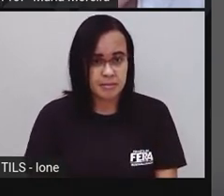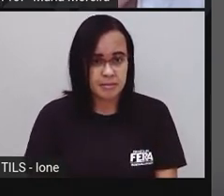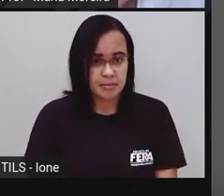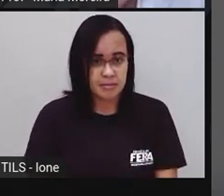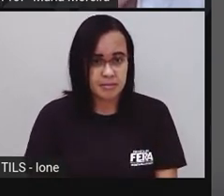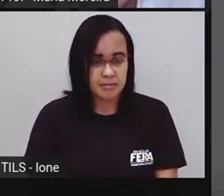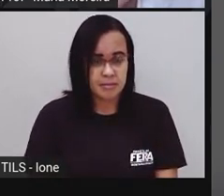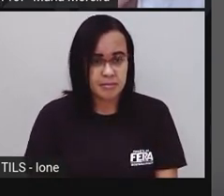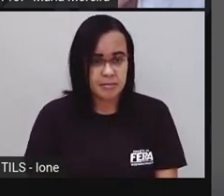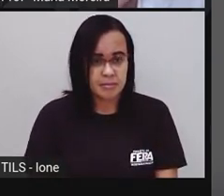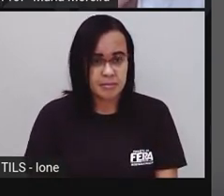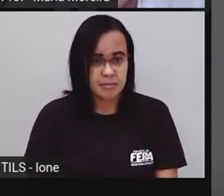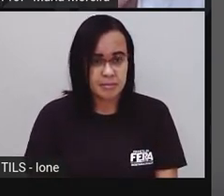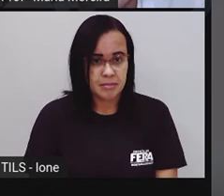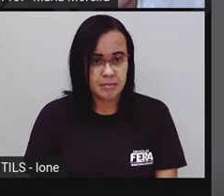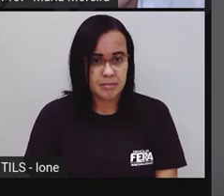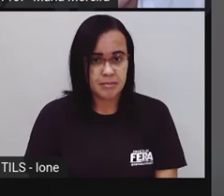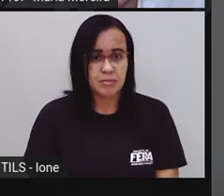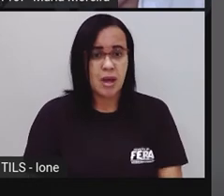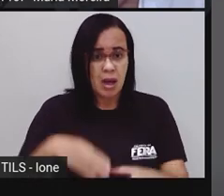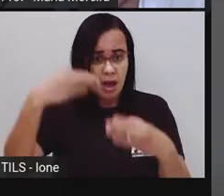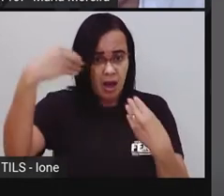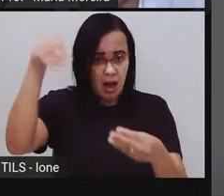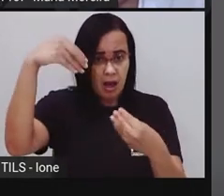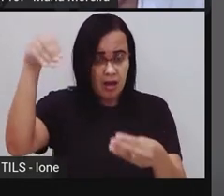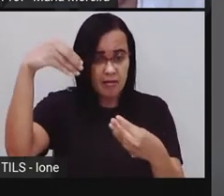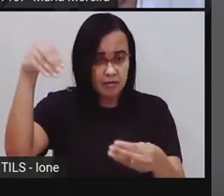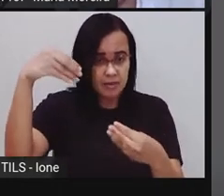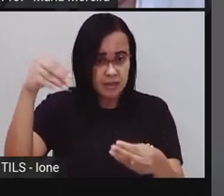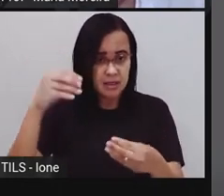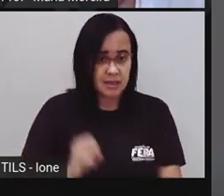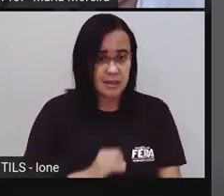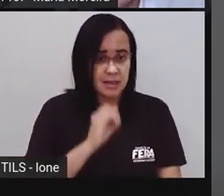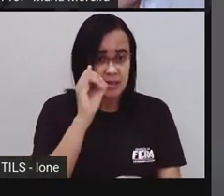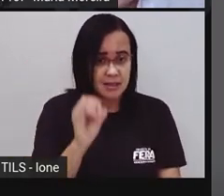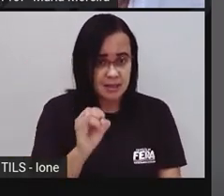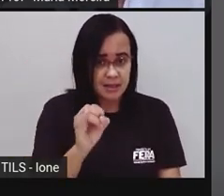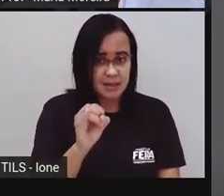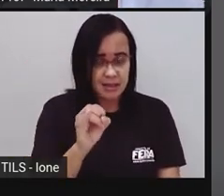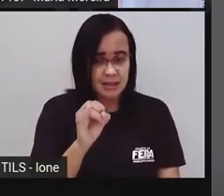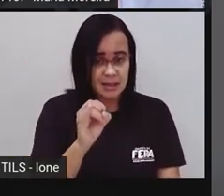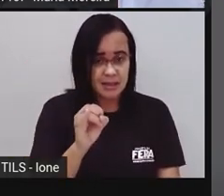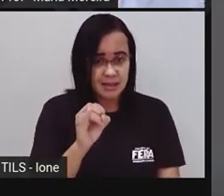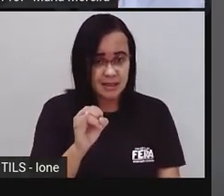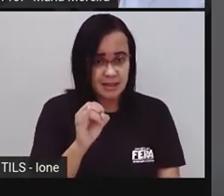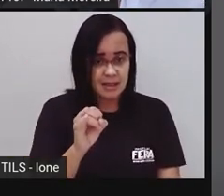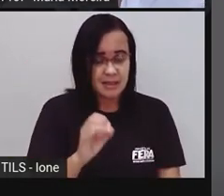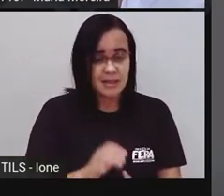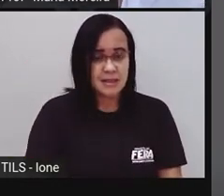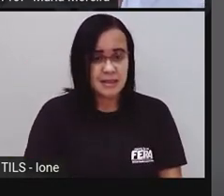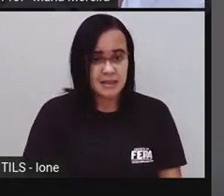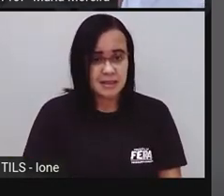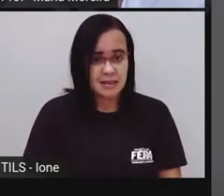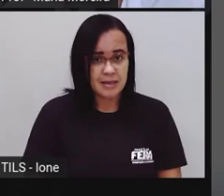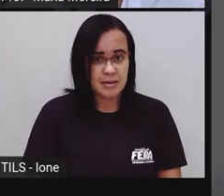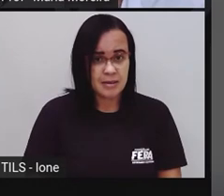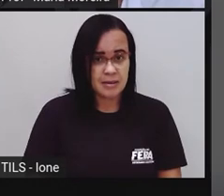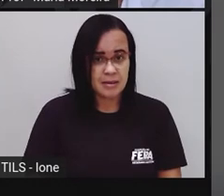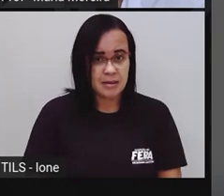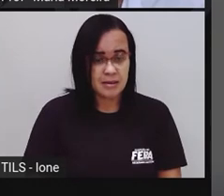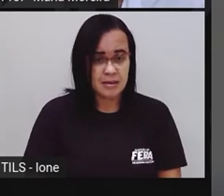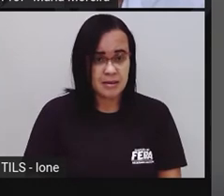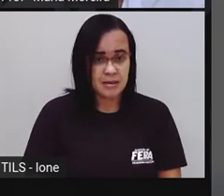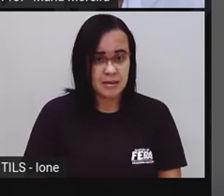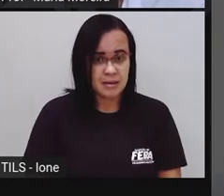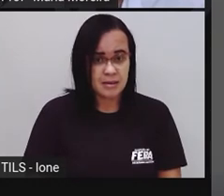e ele só pode comprar a revista né se o que há para não vai fazer com esse Rosa nesse negócio tá muito carinho para vocês